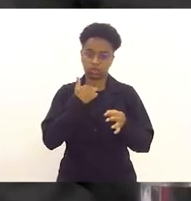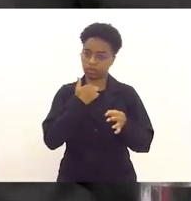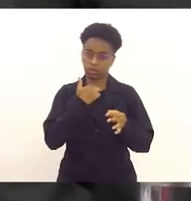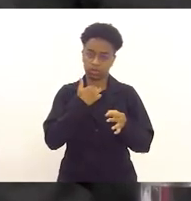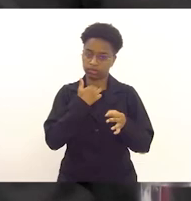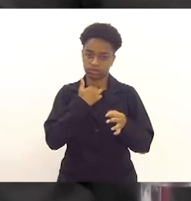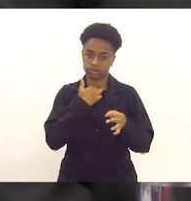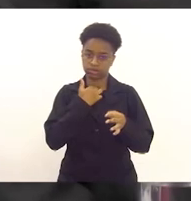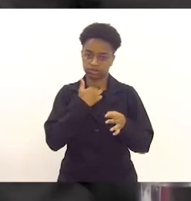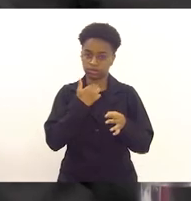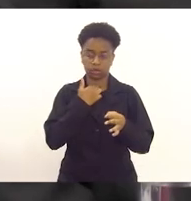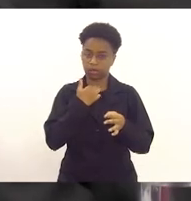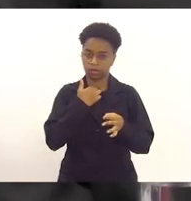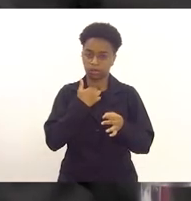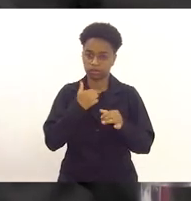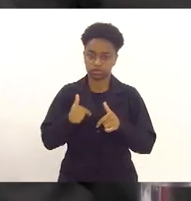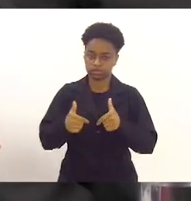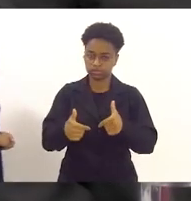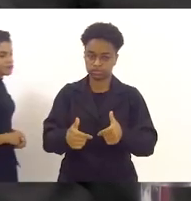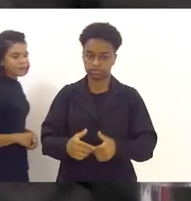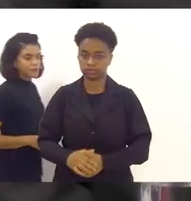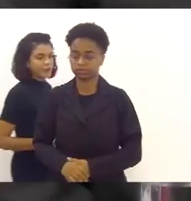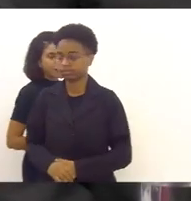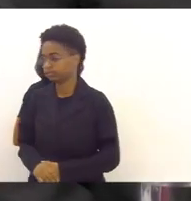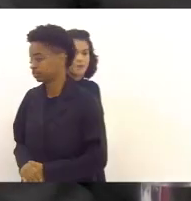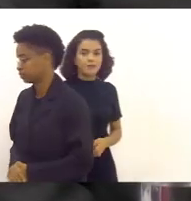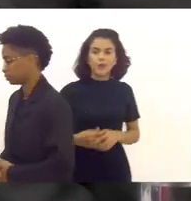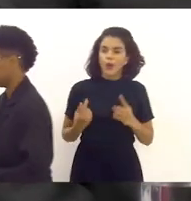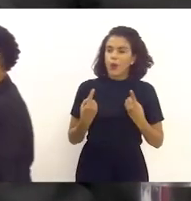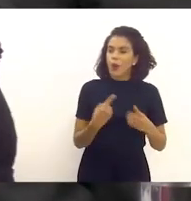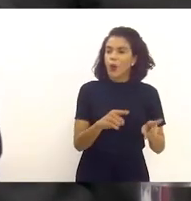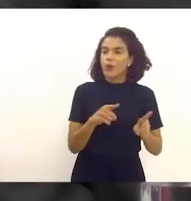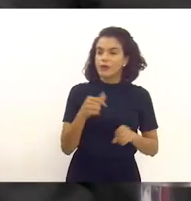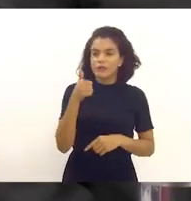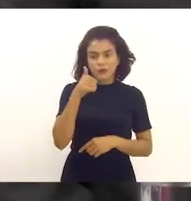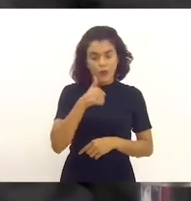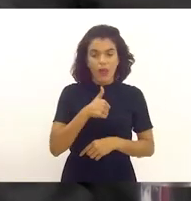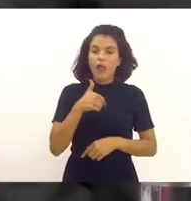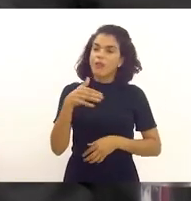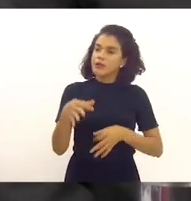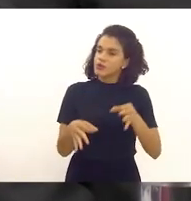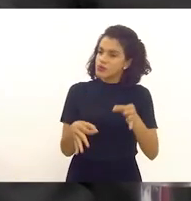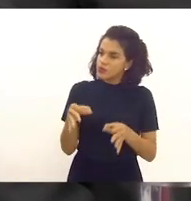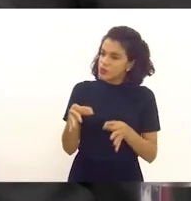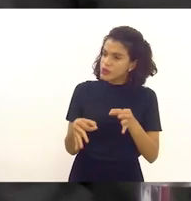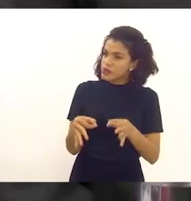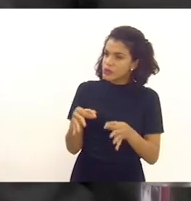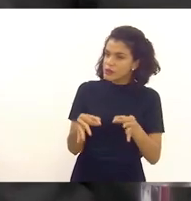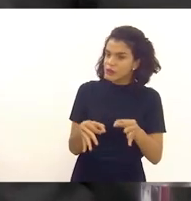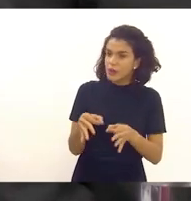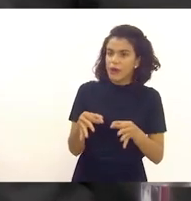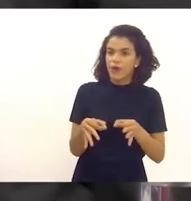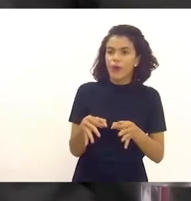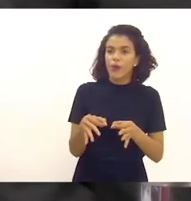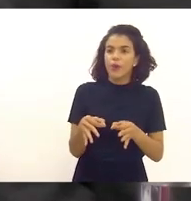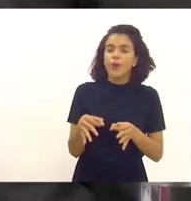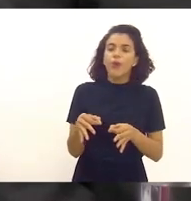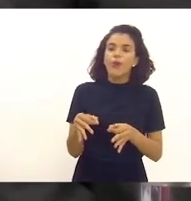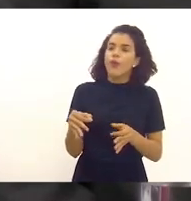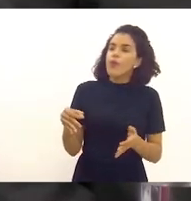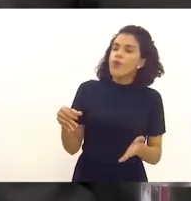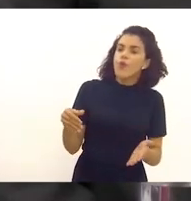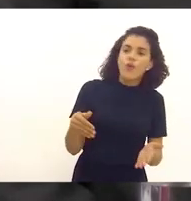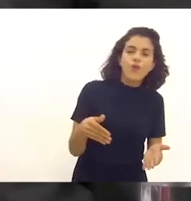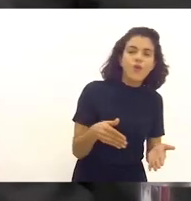ele não pode praticar violência contra as mulheres porque é na justiça o último